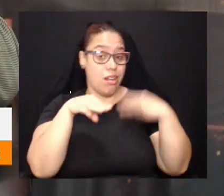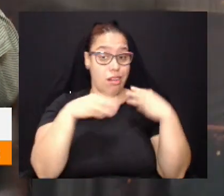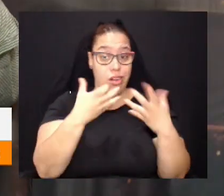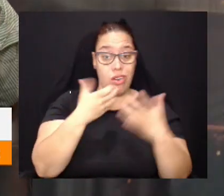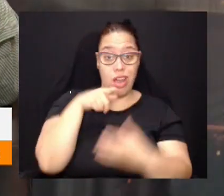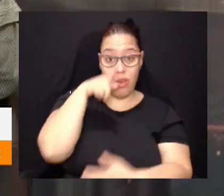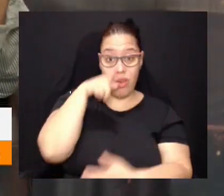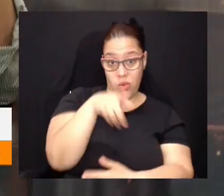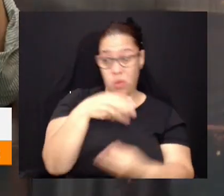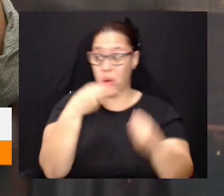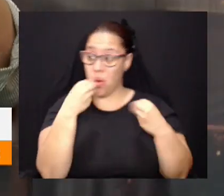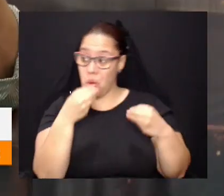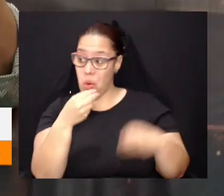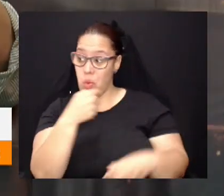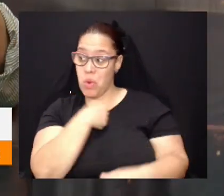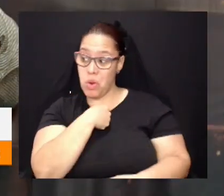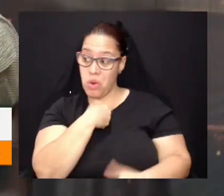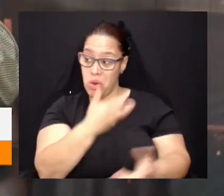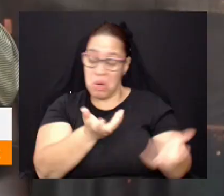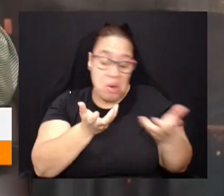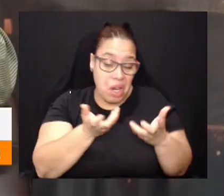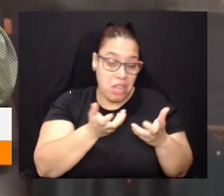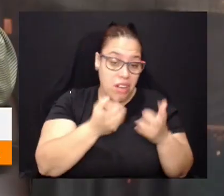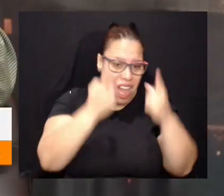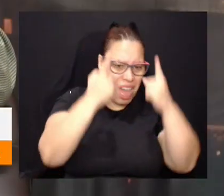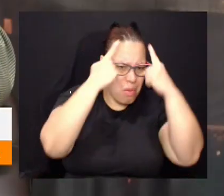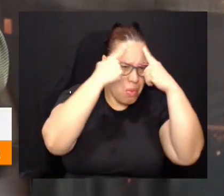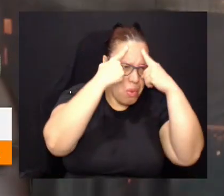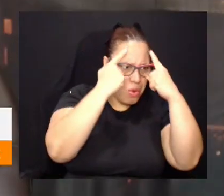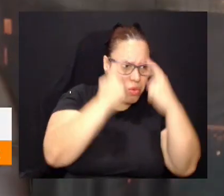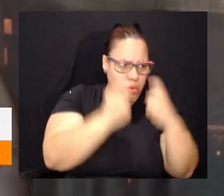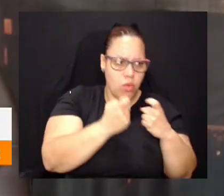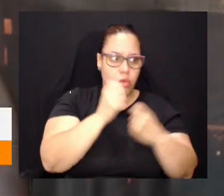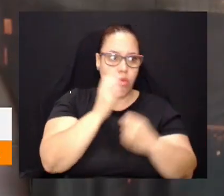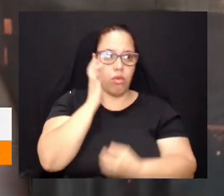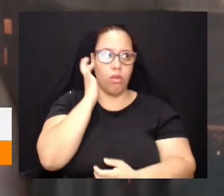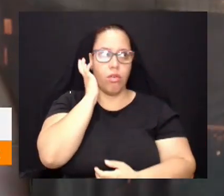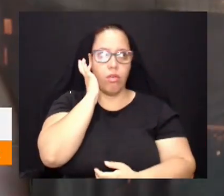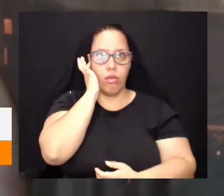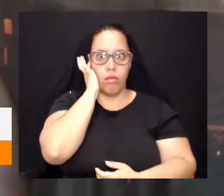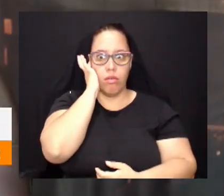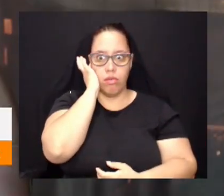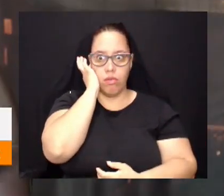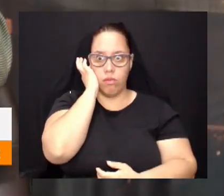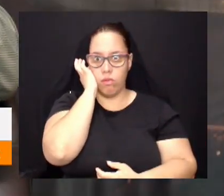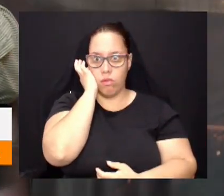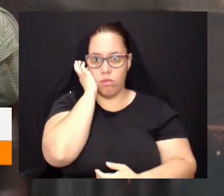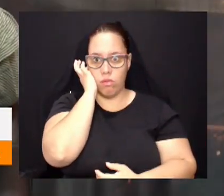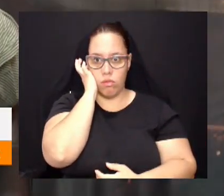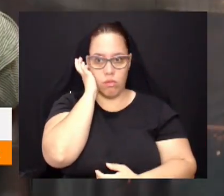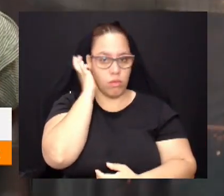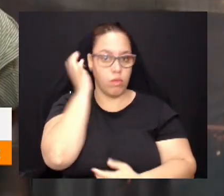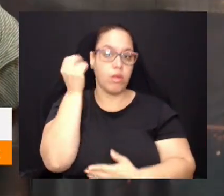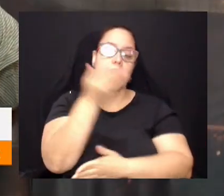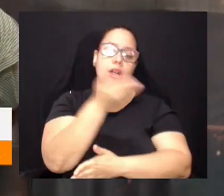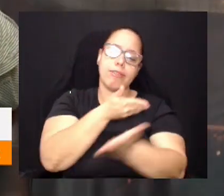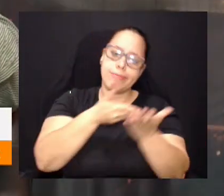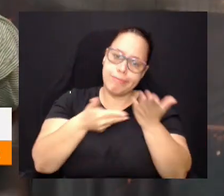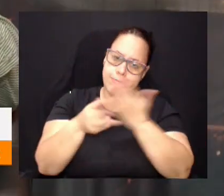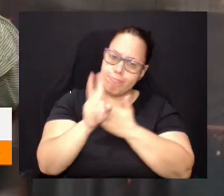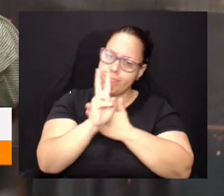quero. É verdade. É de muita violência isso, né? Uau. Então, essa troca constante e esse não